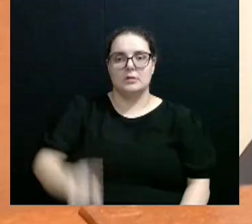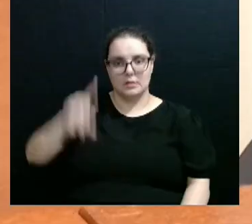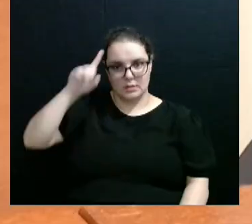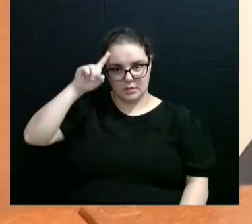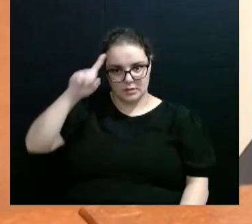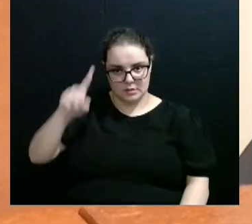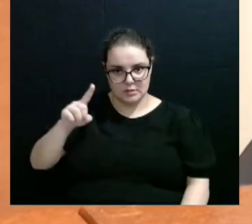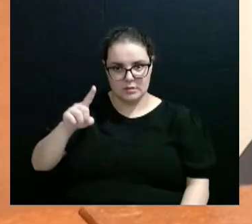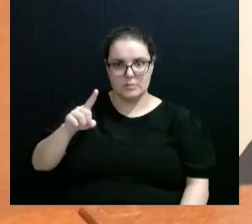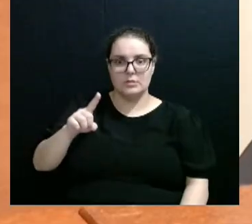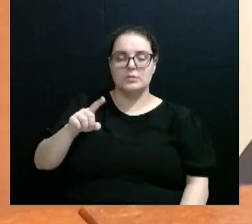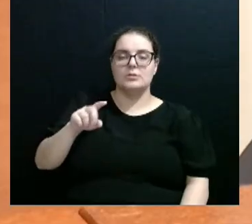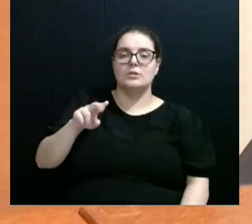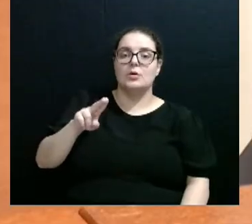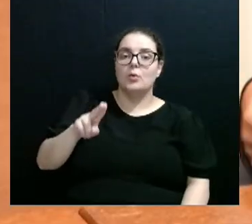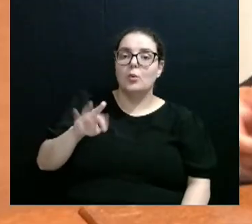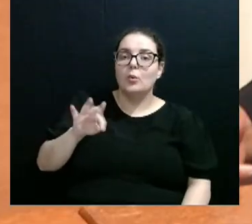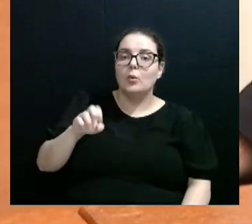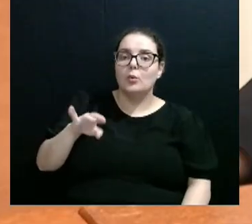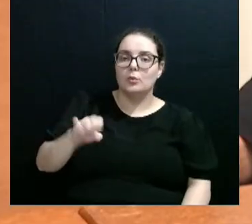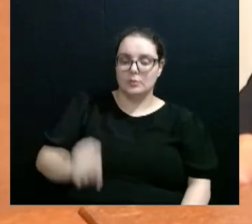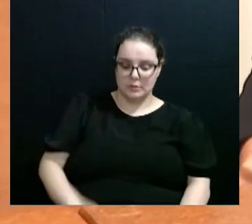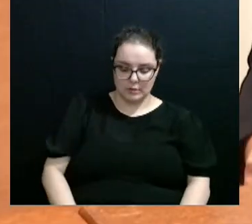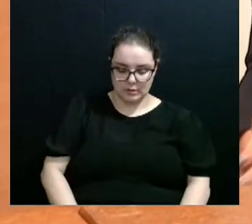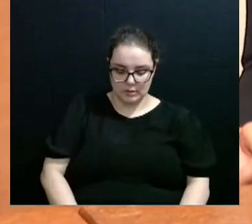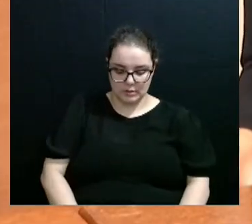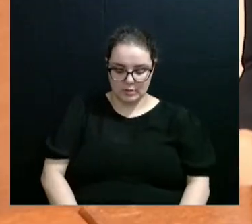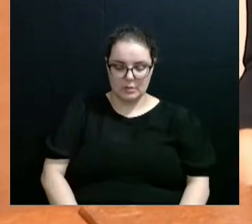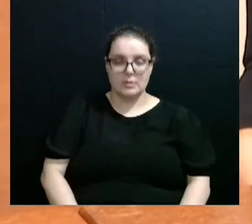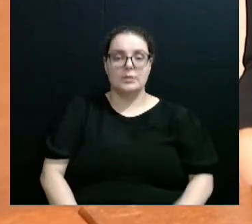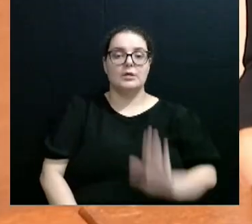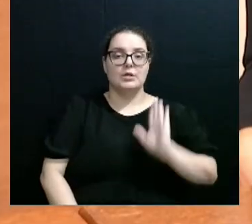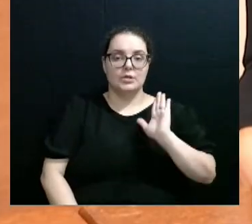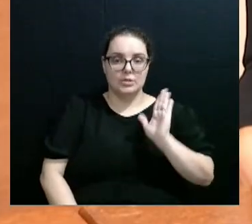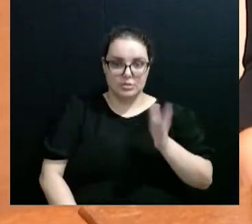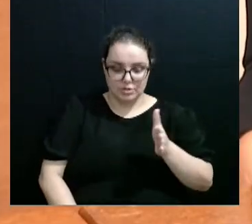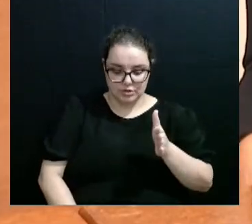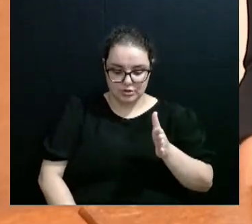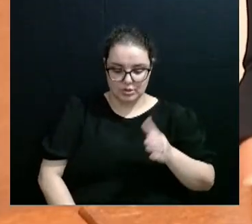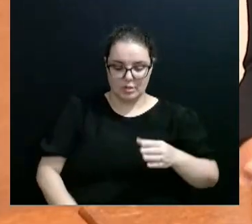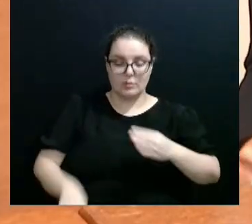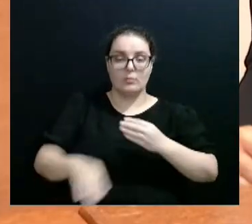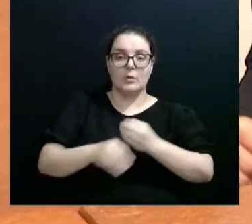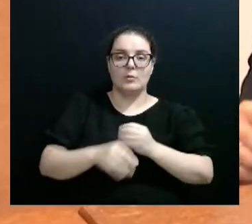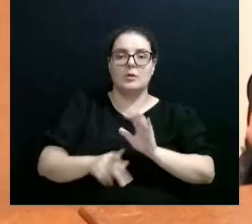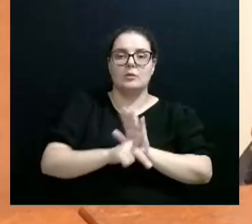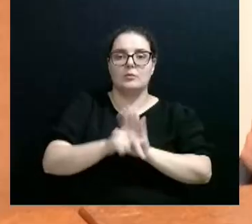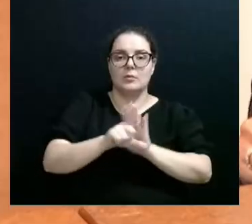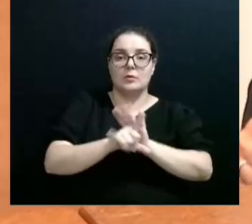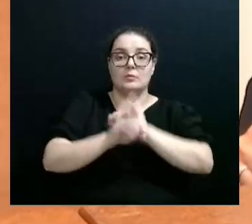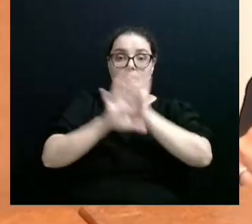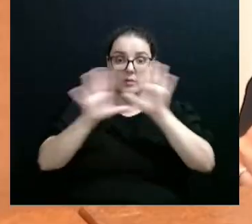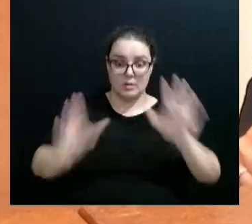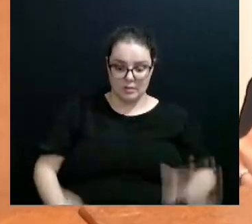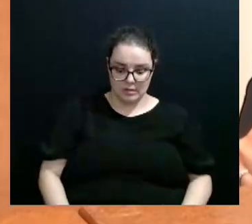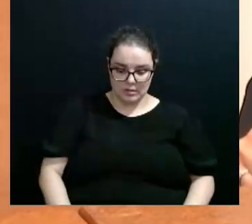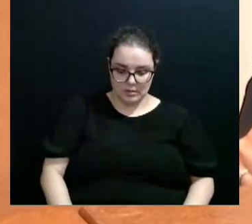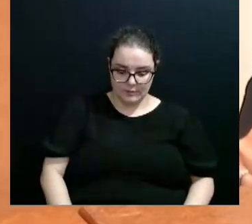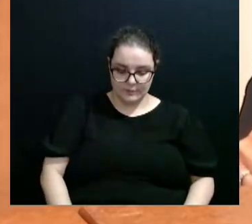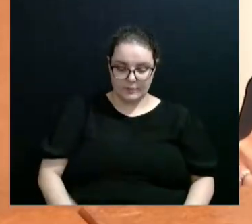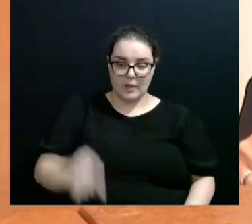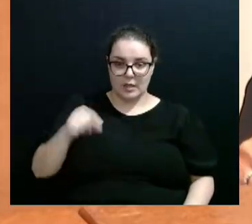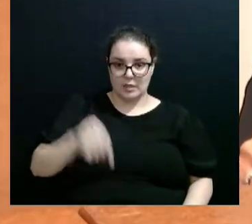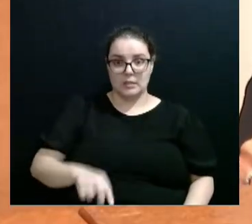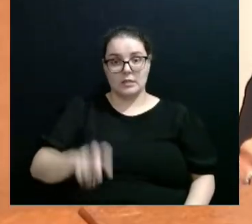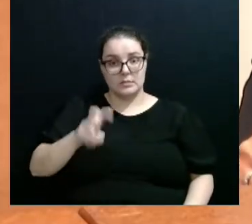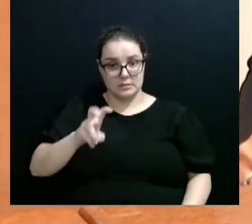gente fez uma emenda já no projeto de lei para deixar claro. Isso, nesse aqui está 5 dias. Mas na